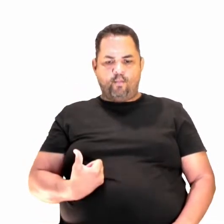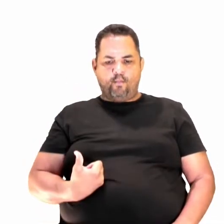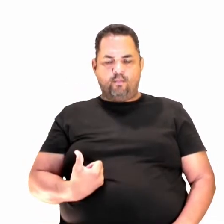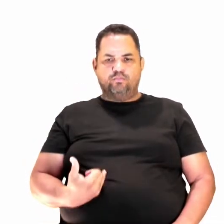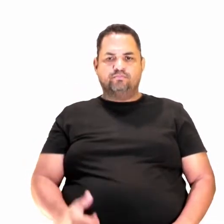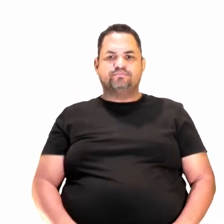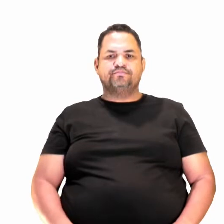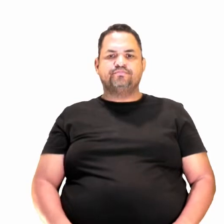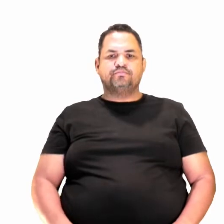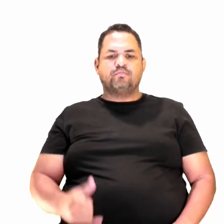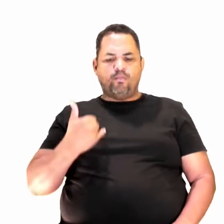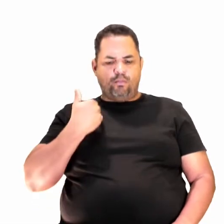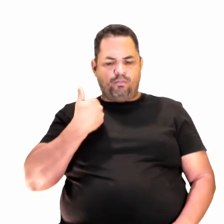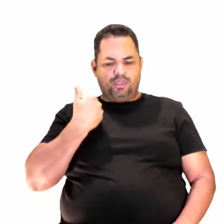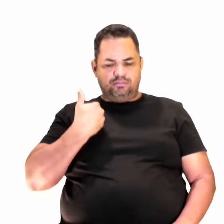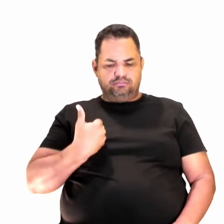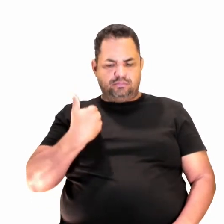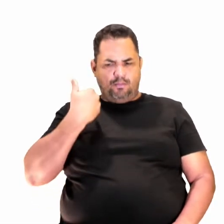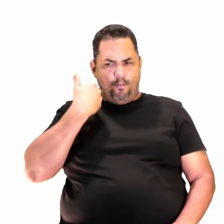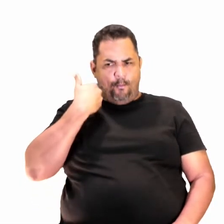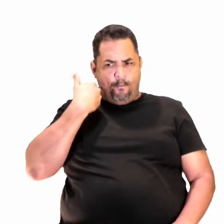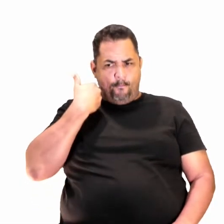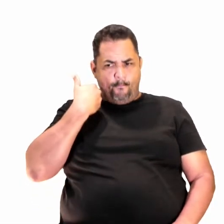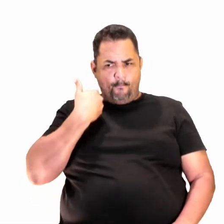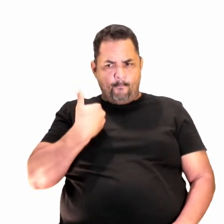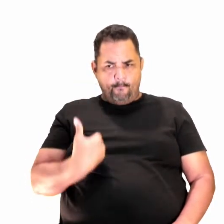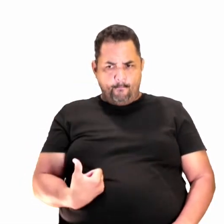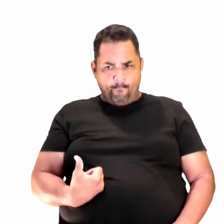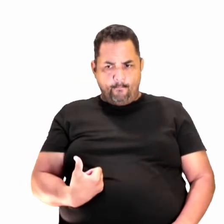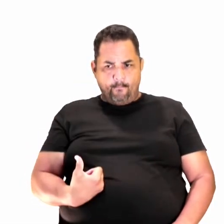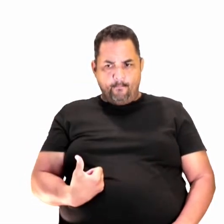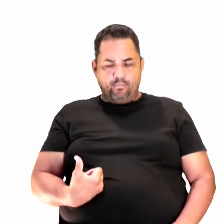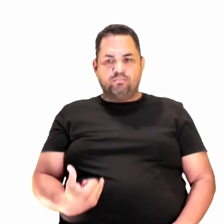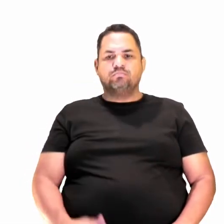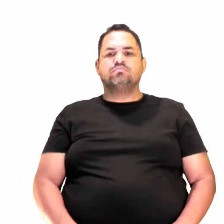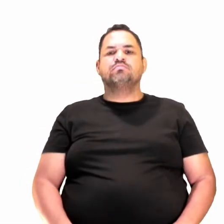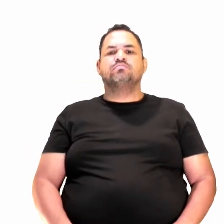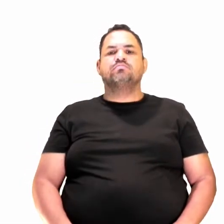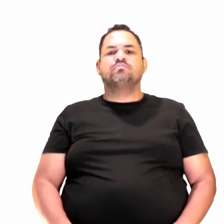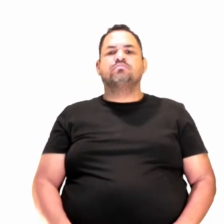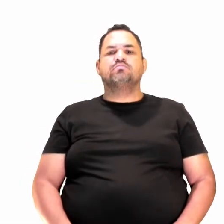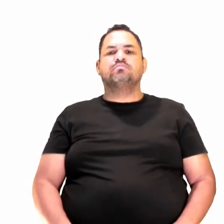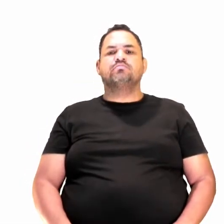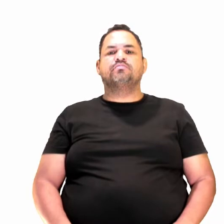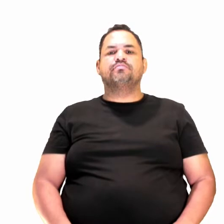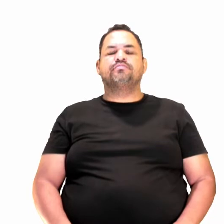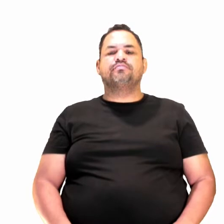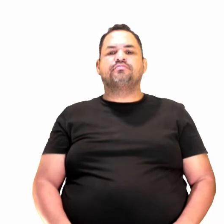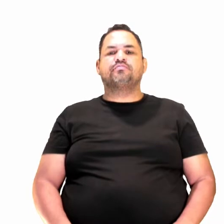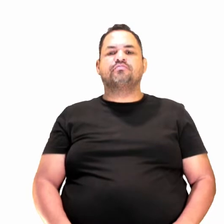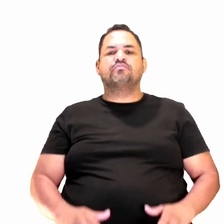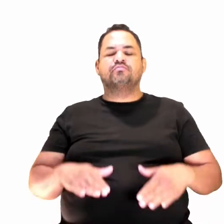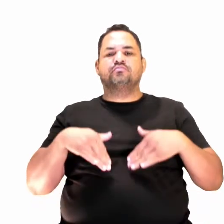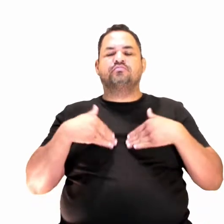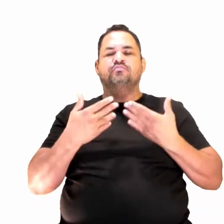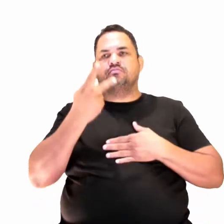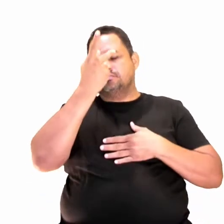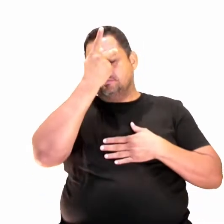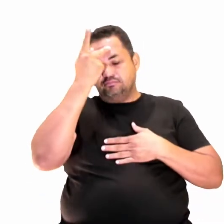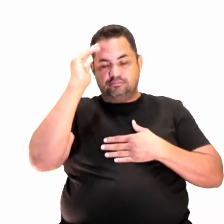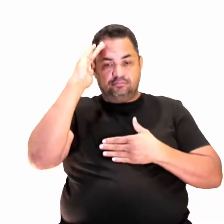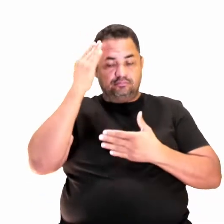essa palavrinha to, ela não vem. Você só vai usar ela quando esse verbo não for o principal, né? Agora,